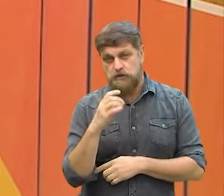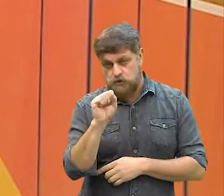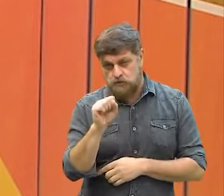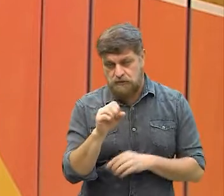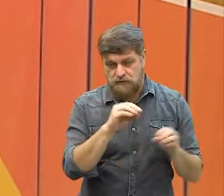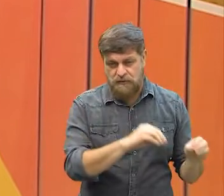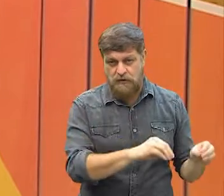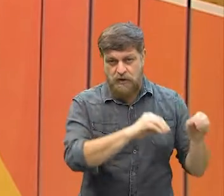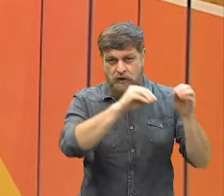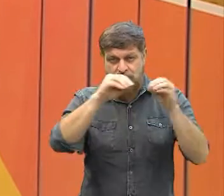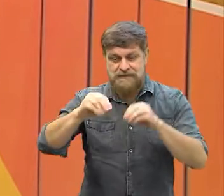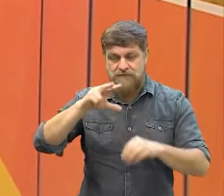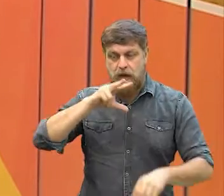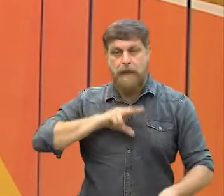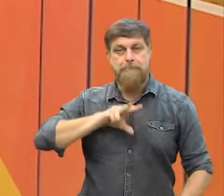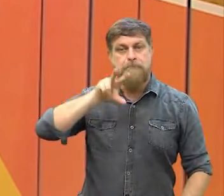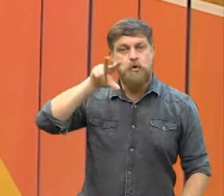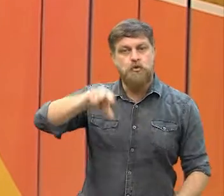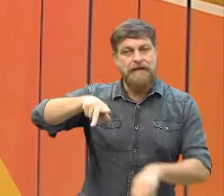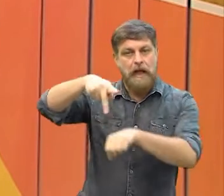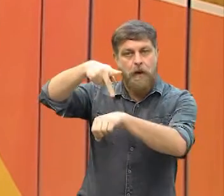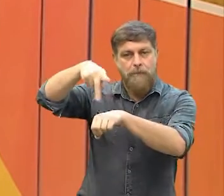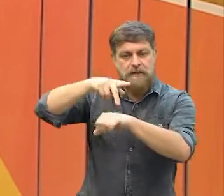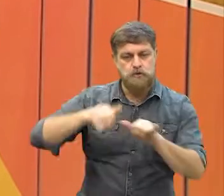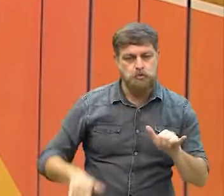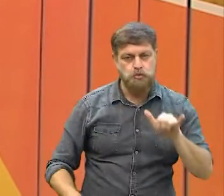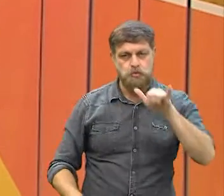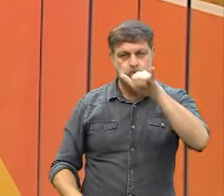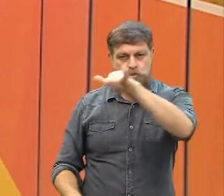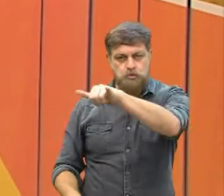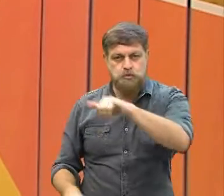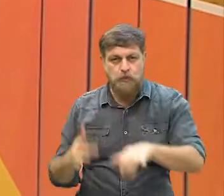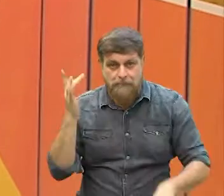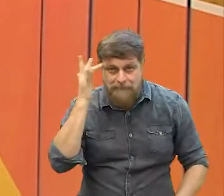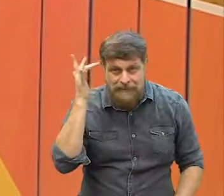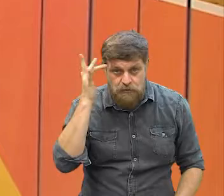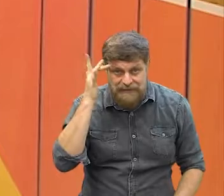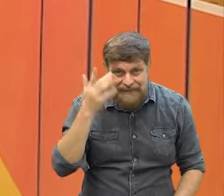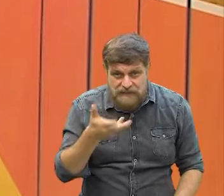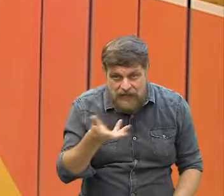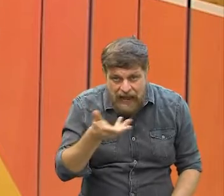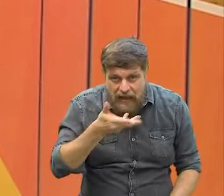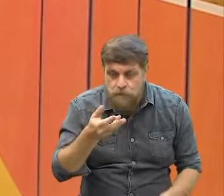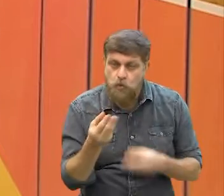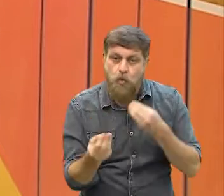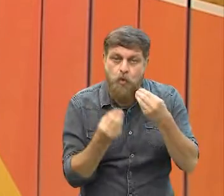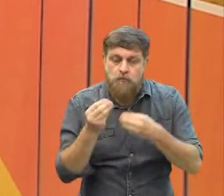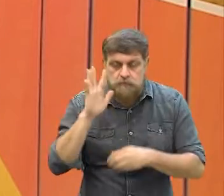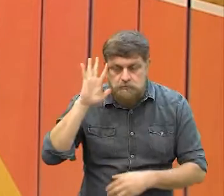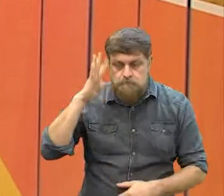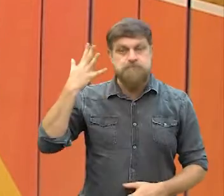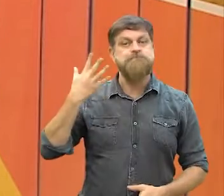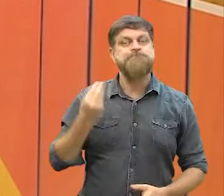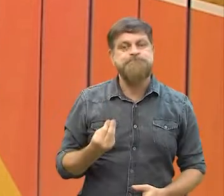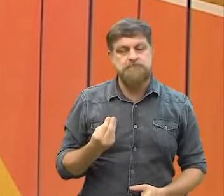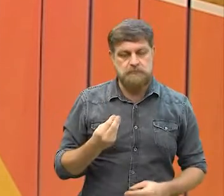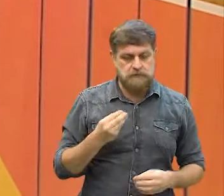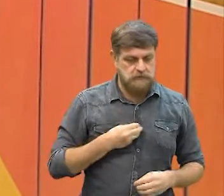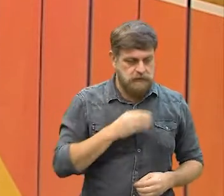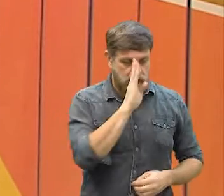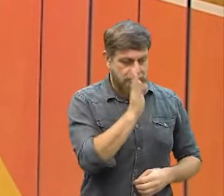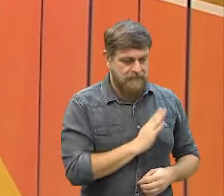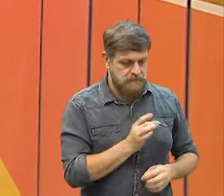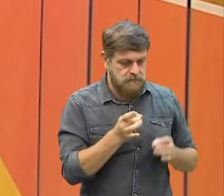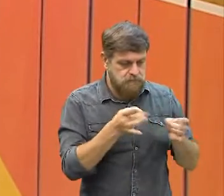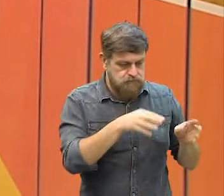você foi jogar em Portugal. Lindsey, você precisou adquirir uma maturidade muito cedo? Como é que foi essa tomada de decisão de